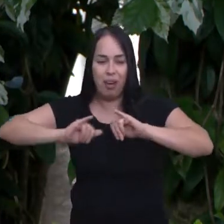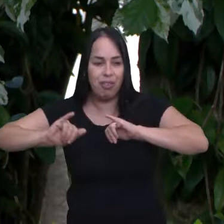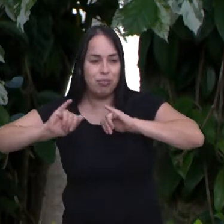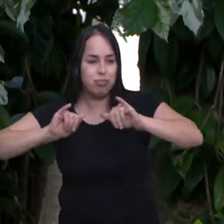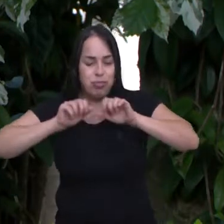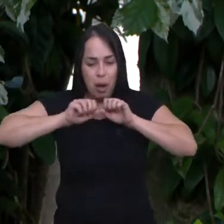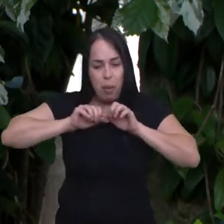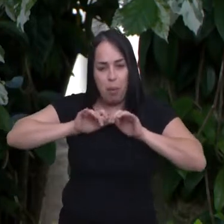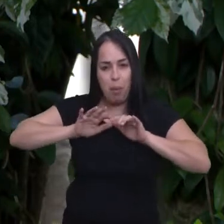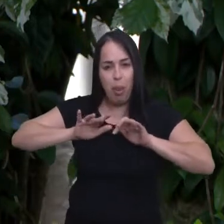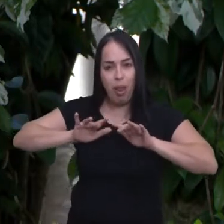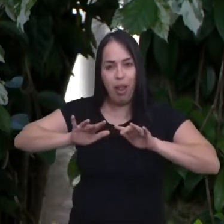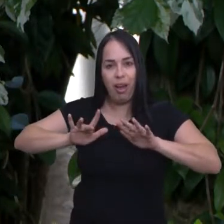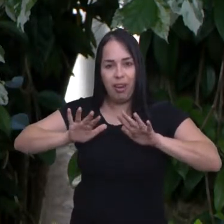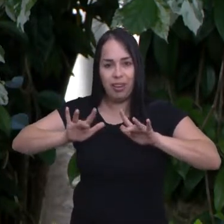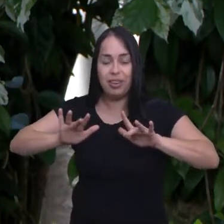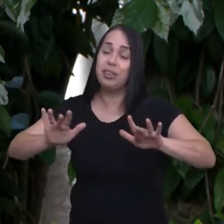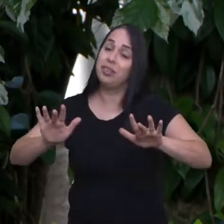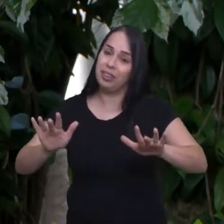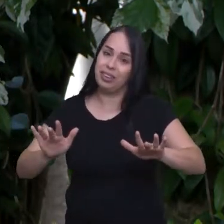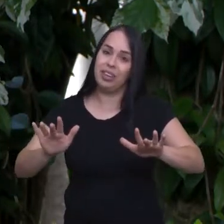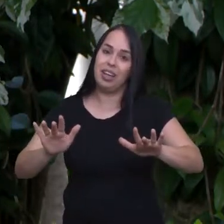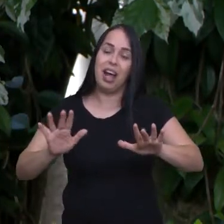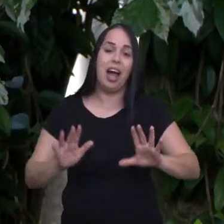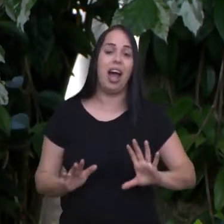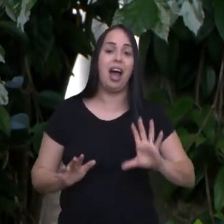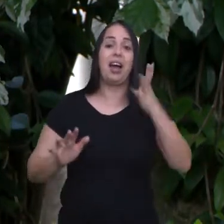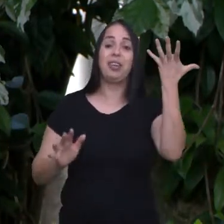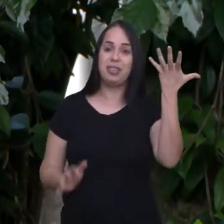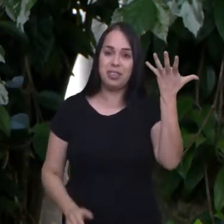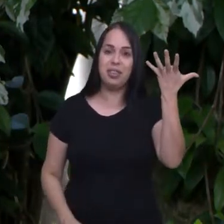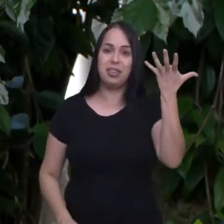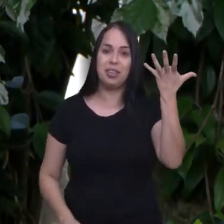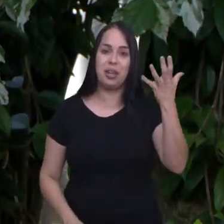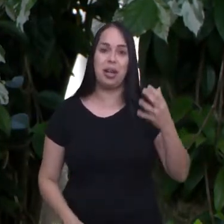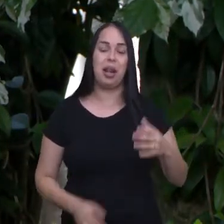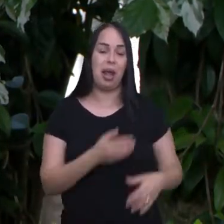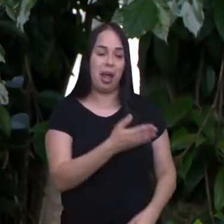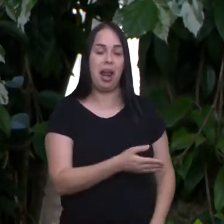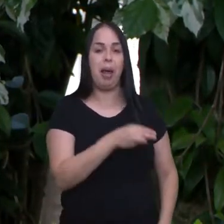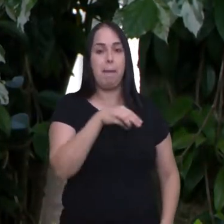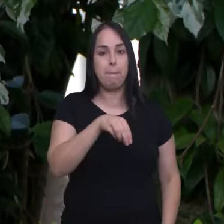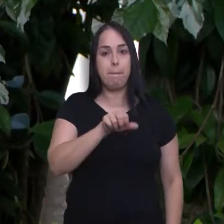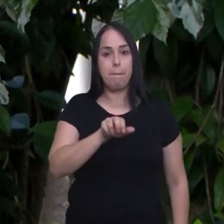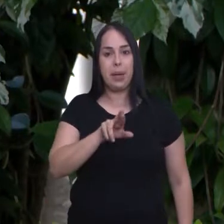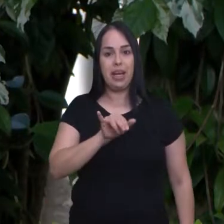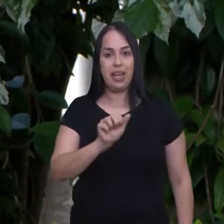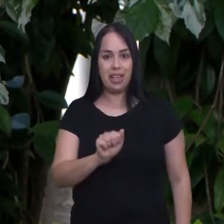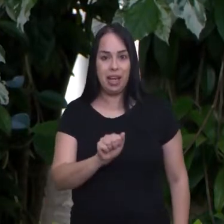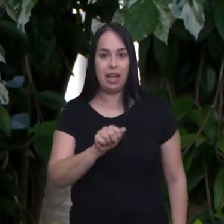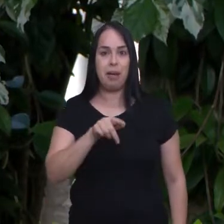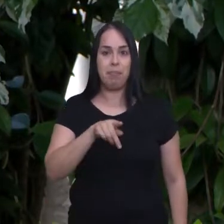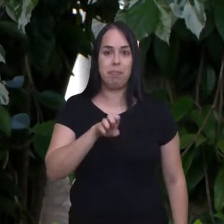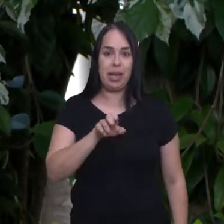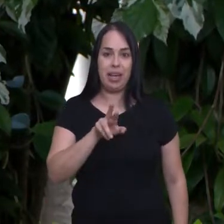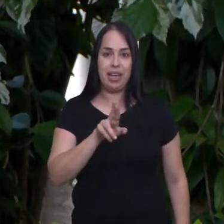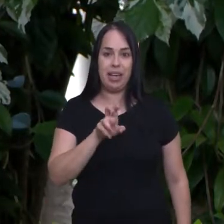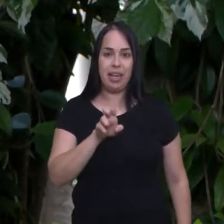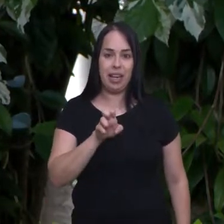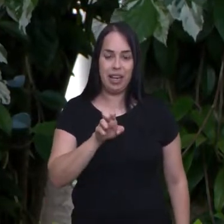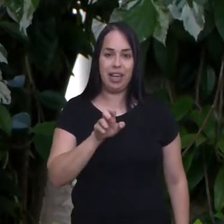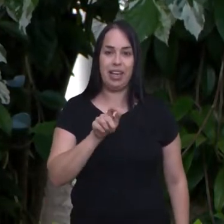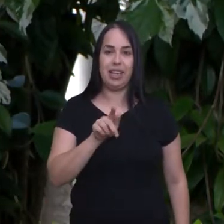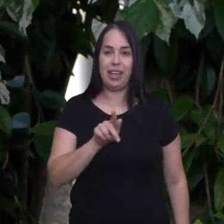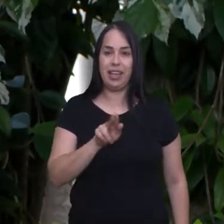outros anunciavam a mesma coisa, até que ela se tornou a Maria Peregrina, porque eu a conheci Nega